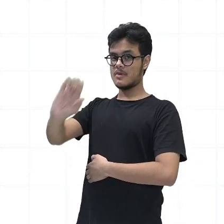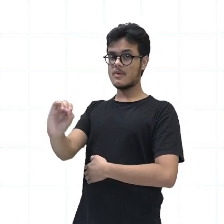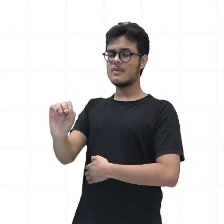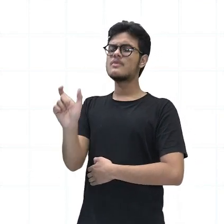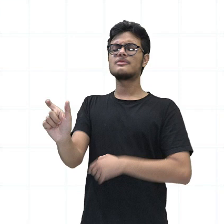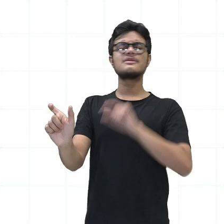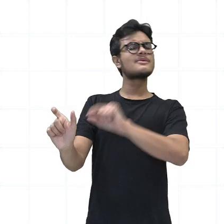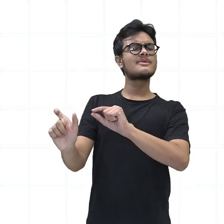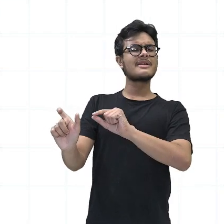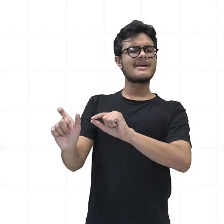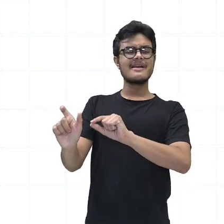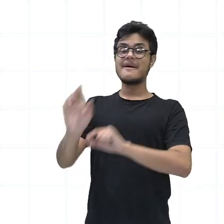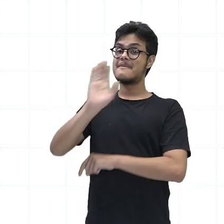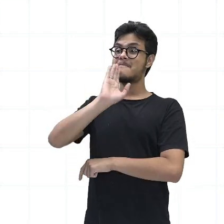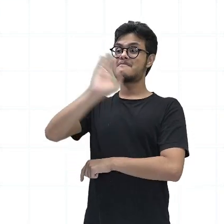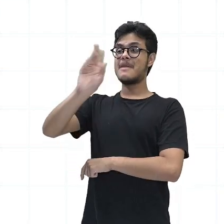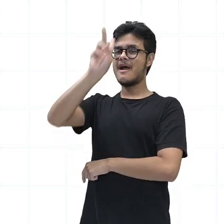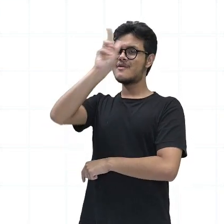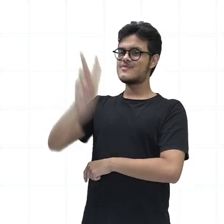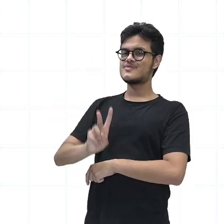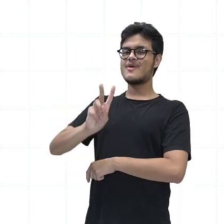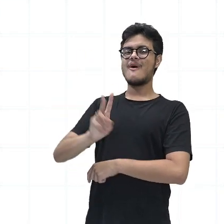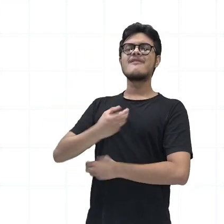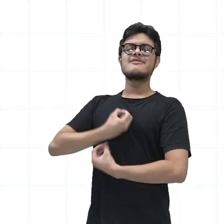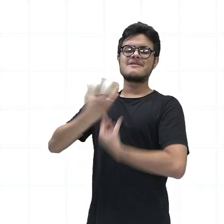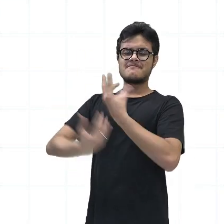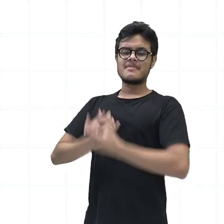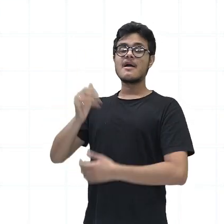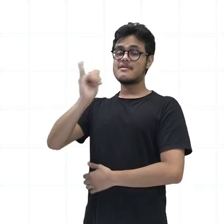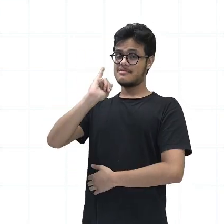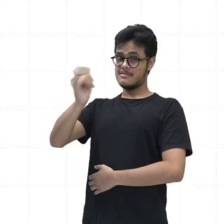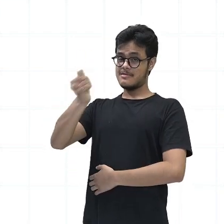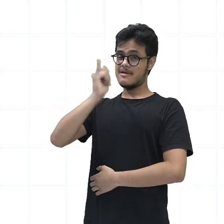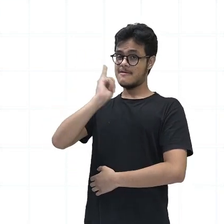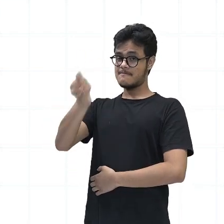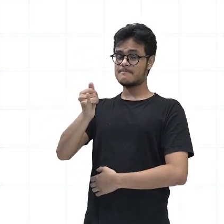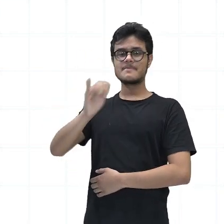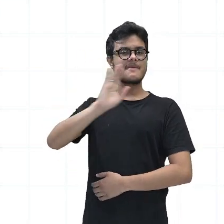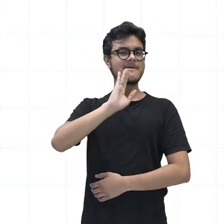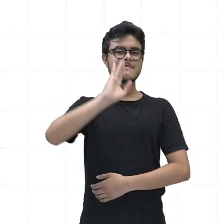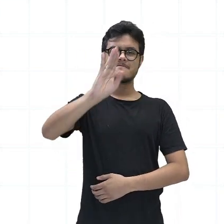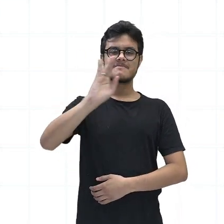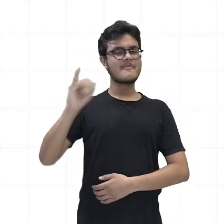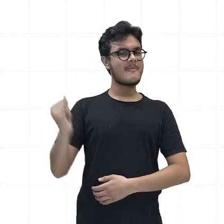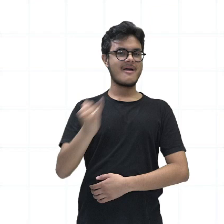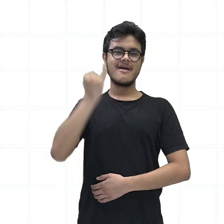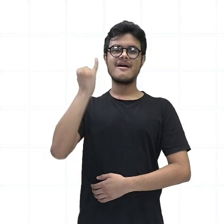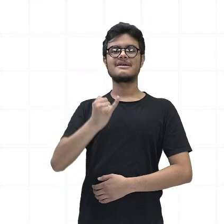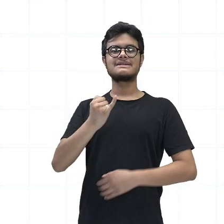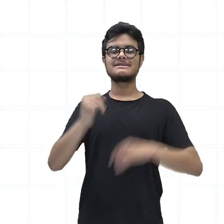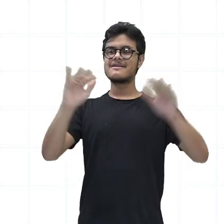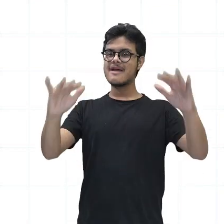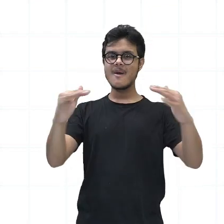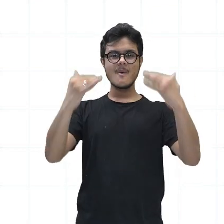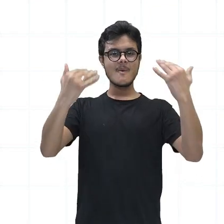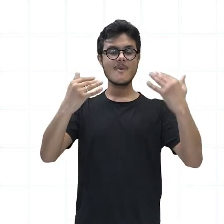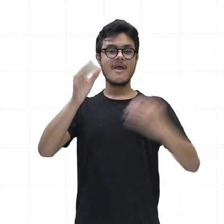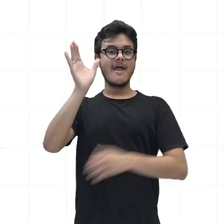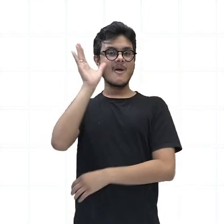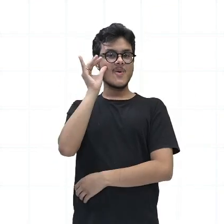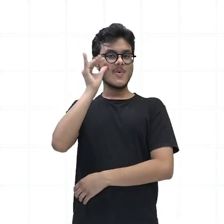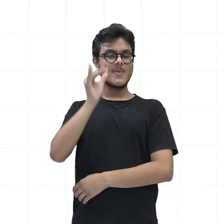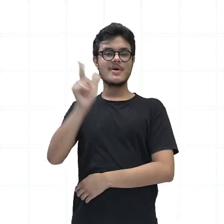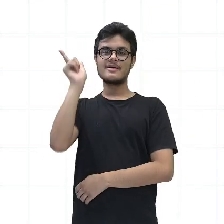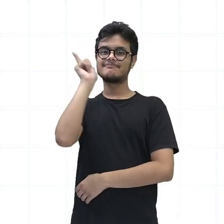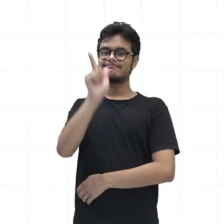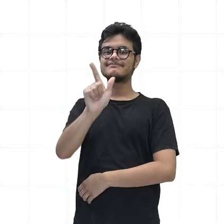bem construído é fundamental para manter o interesse do público e criar uma experiência